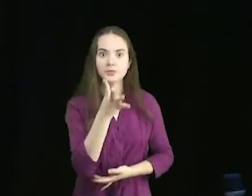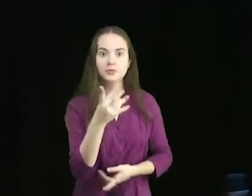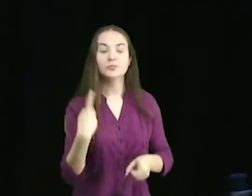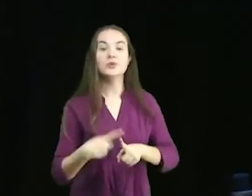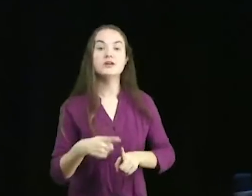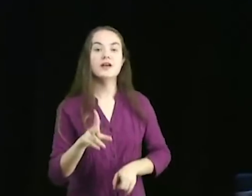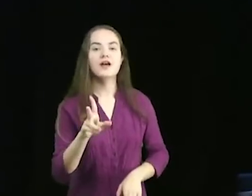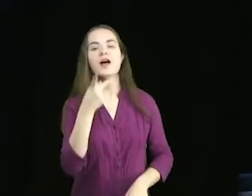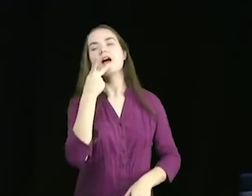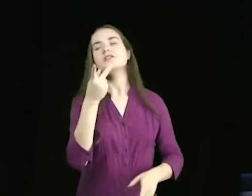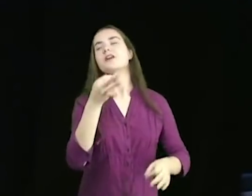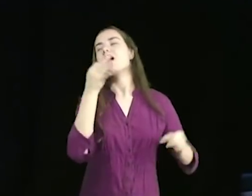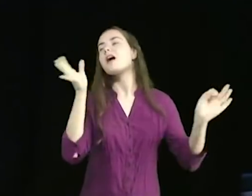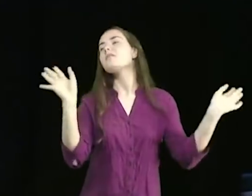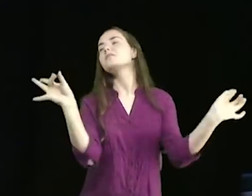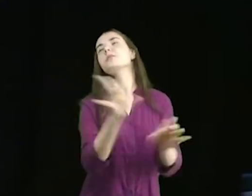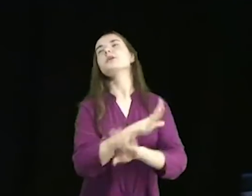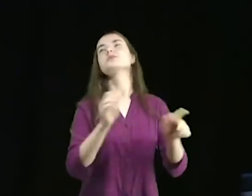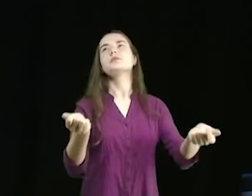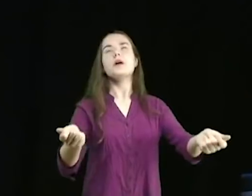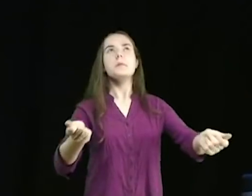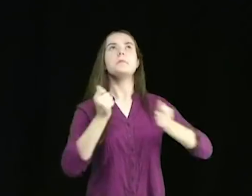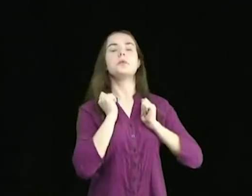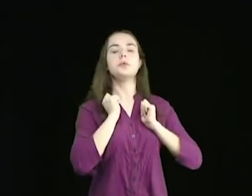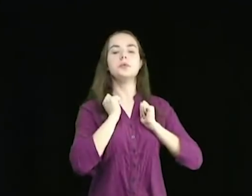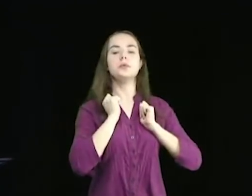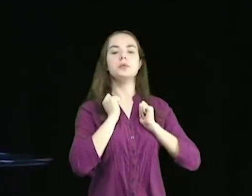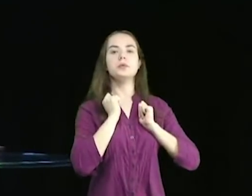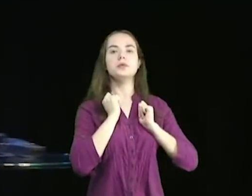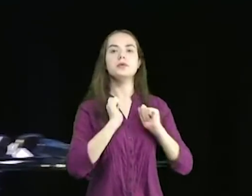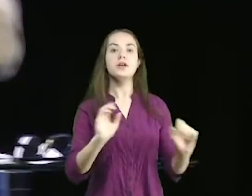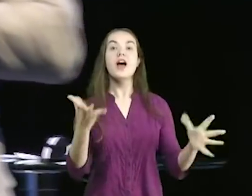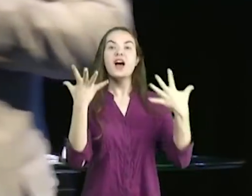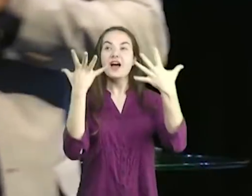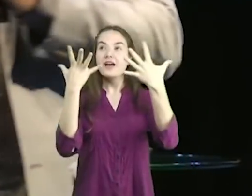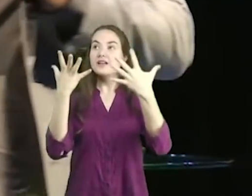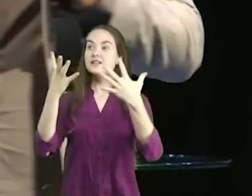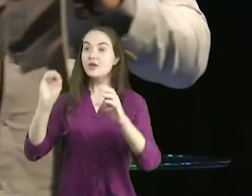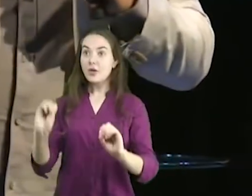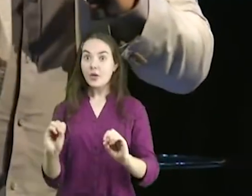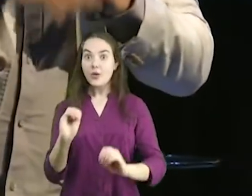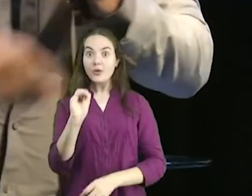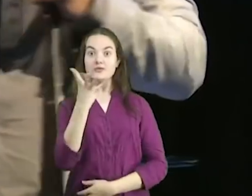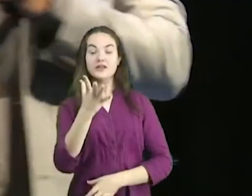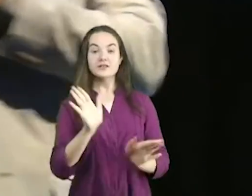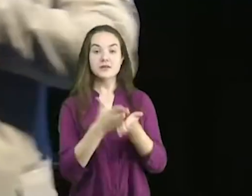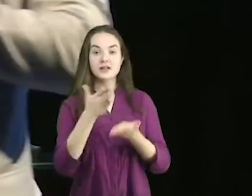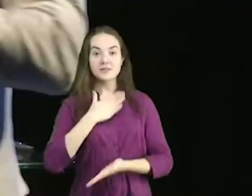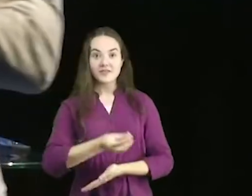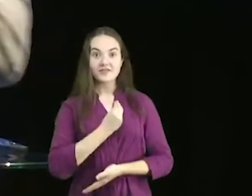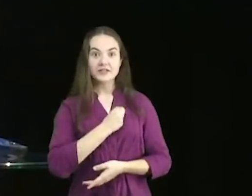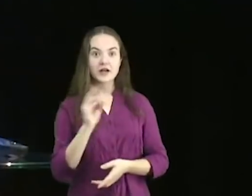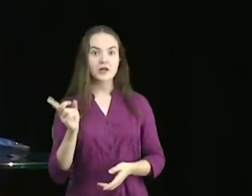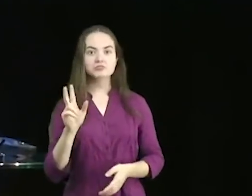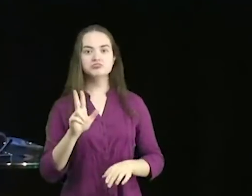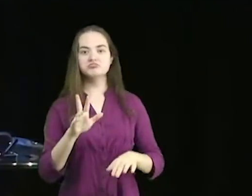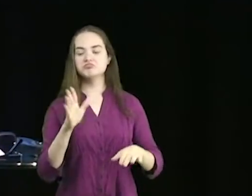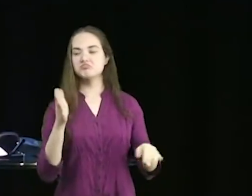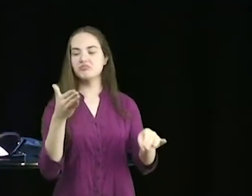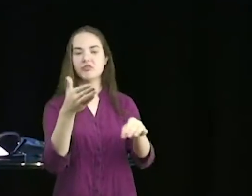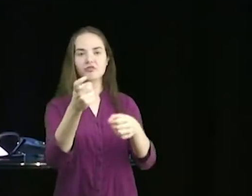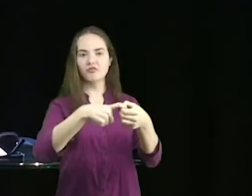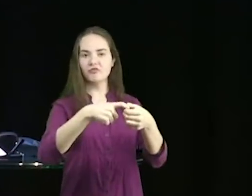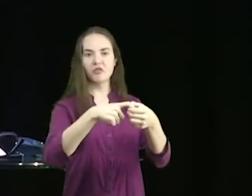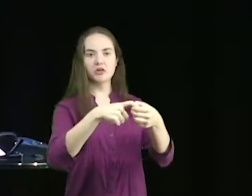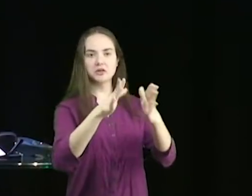relaxar. A pessoa recebe o milagre e nunca mais aparece na igreja. A pessoa recebe a libertação, nunca mais faz